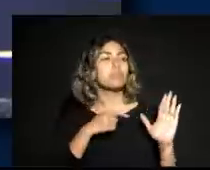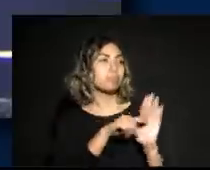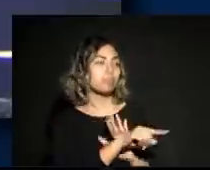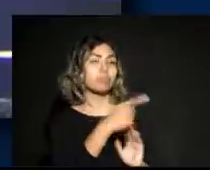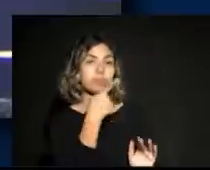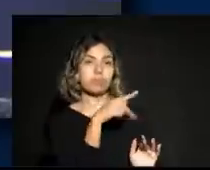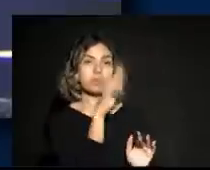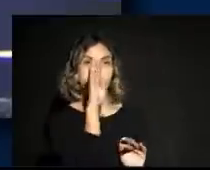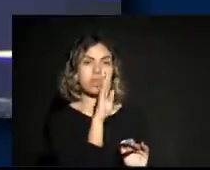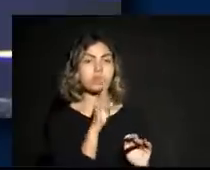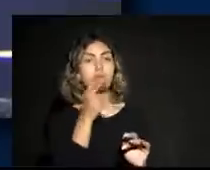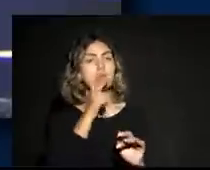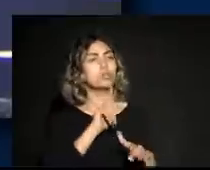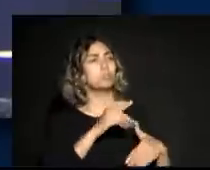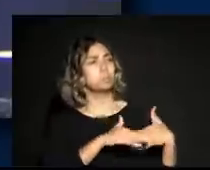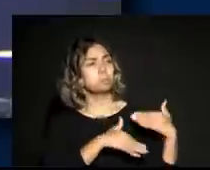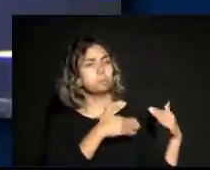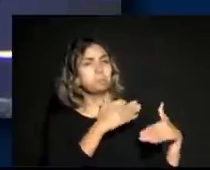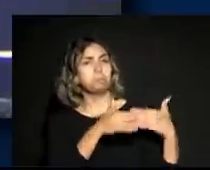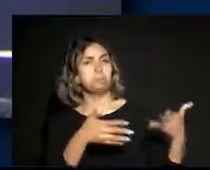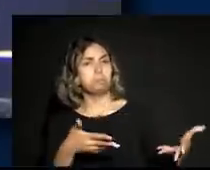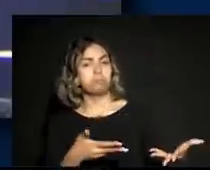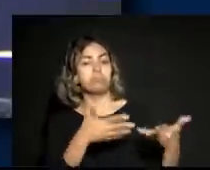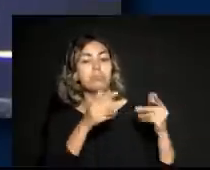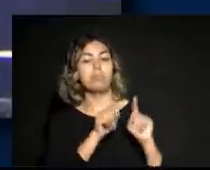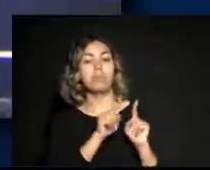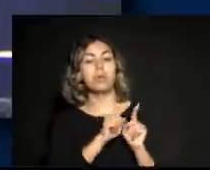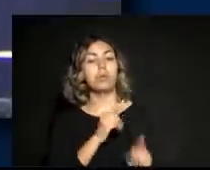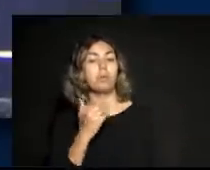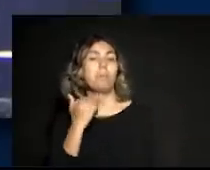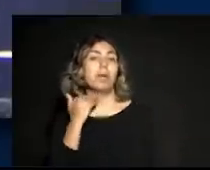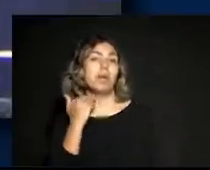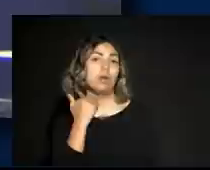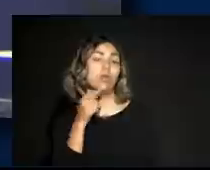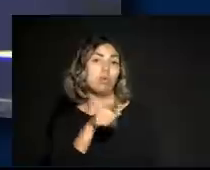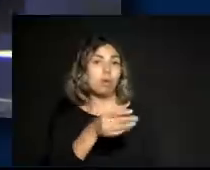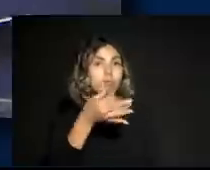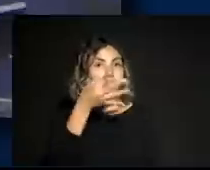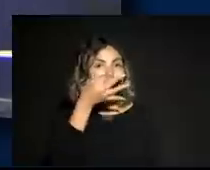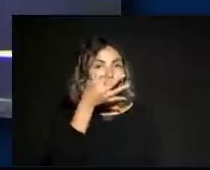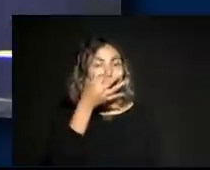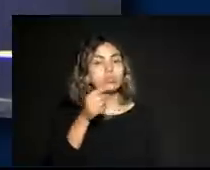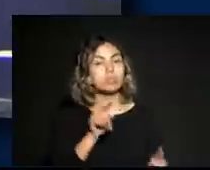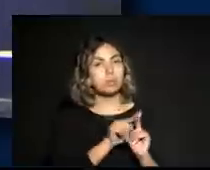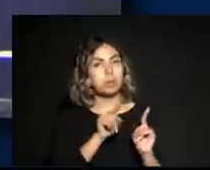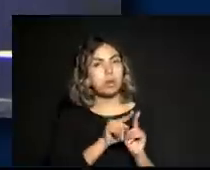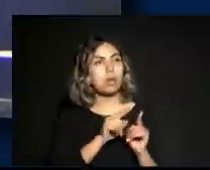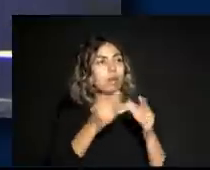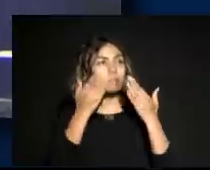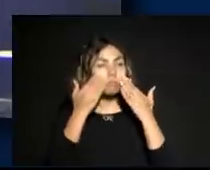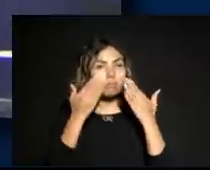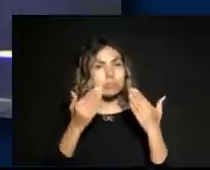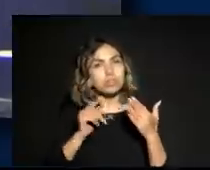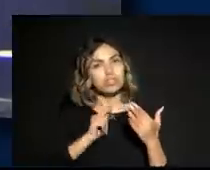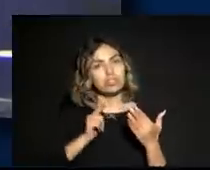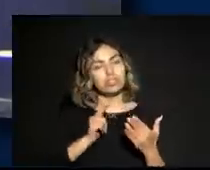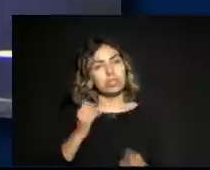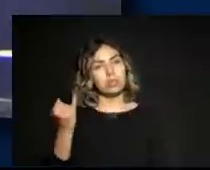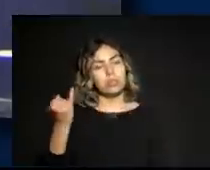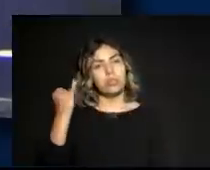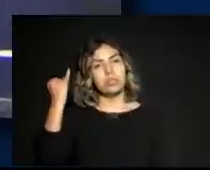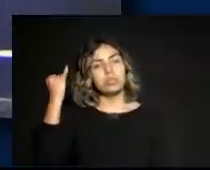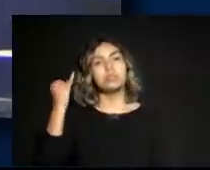Brasil ganhou um grande impulso nos últimos anos né e o banco é um não são uma testemunha mais uma torre importante nisso né